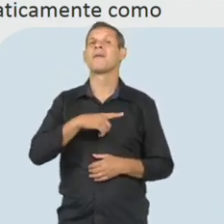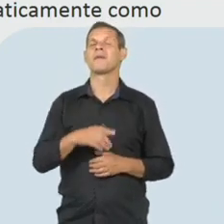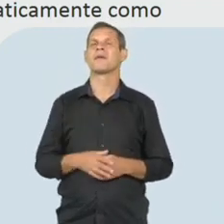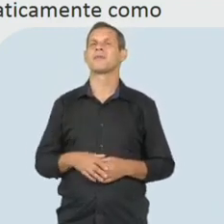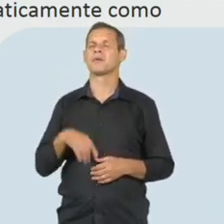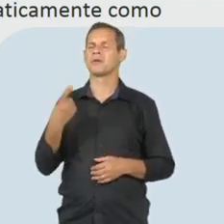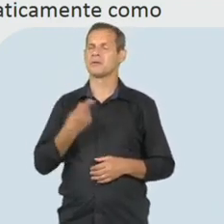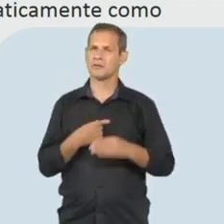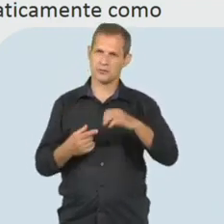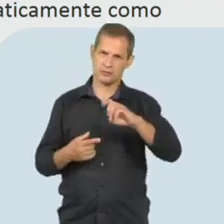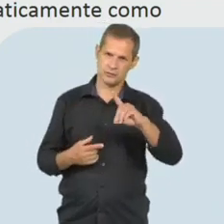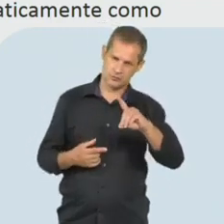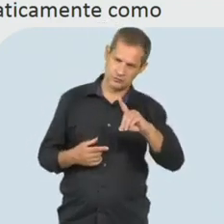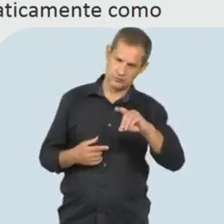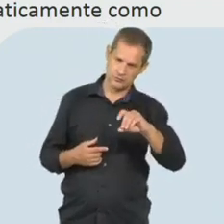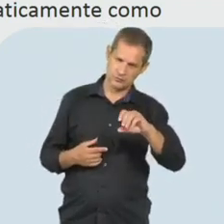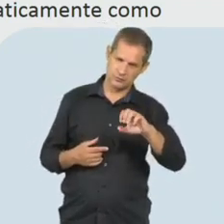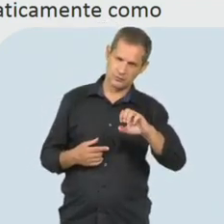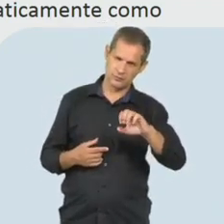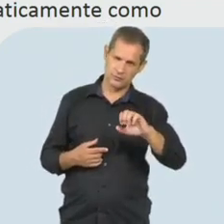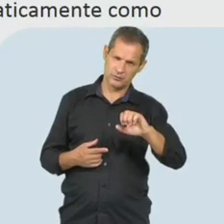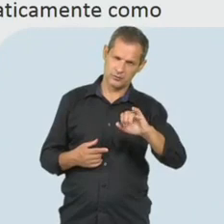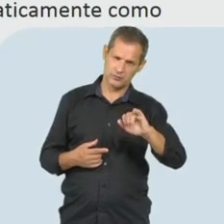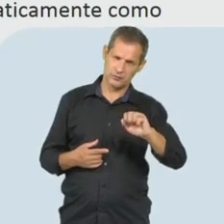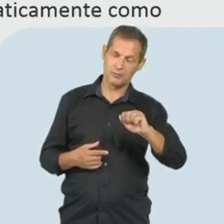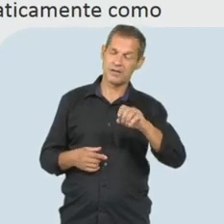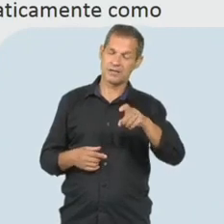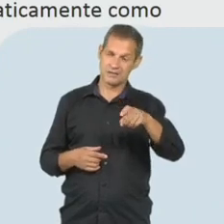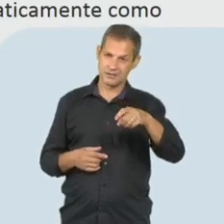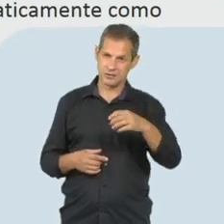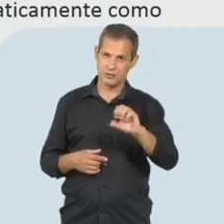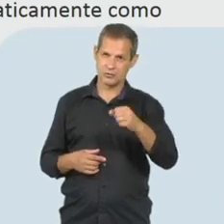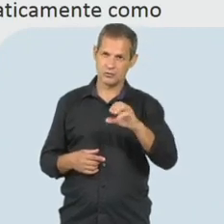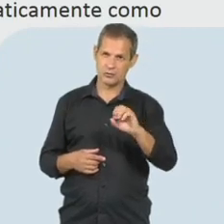a nossa média de X, que a gente vai ser 80 quilos, e depois